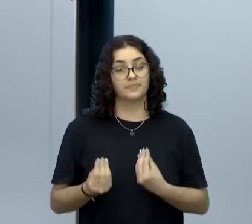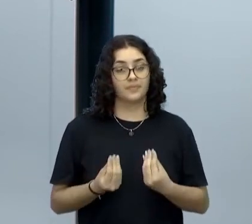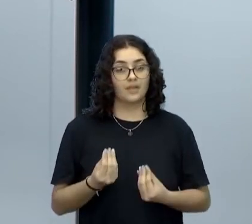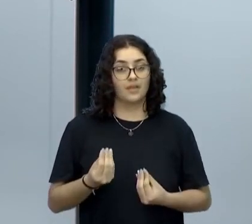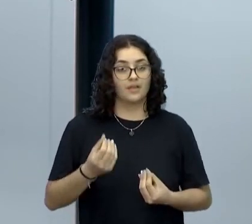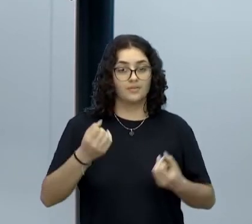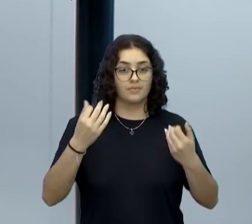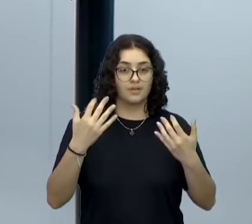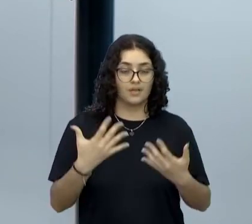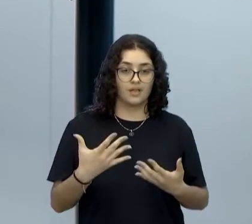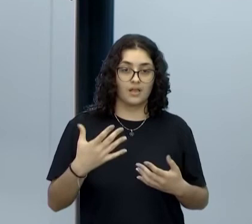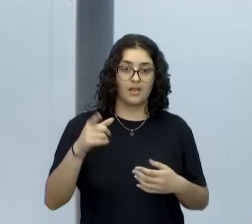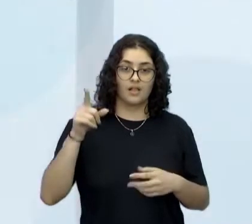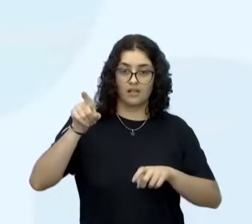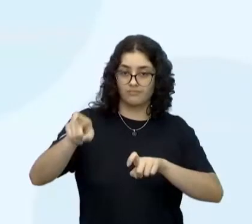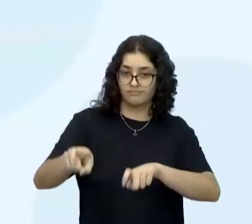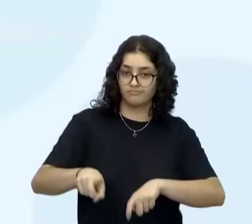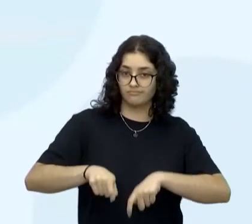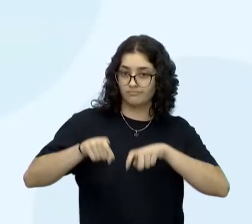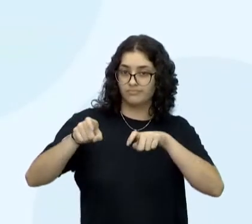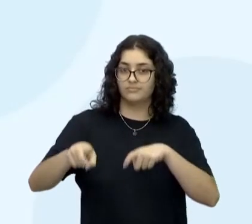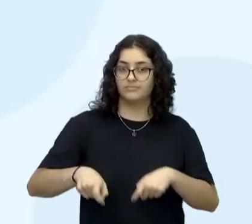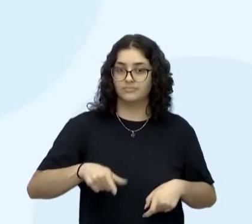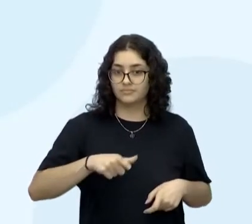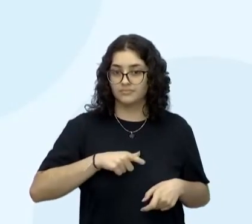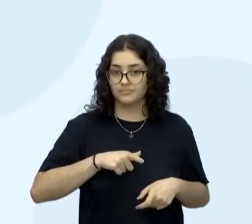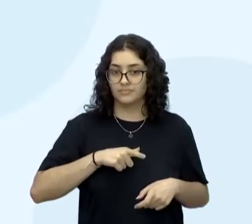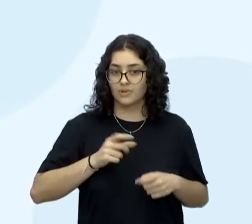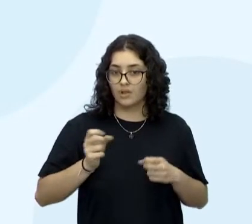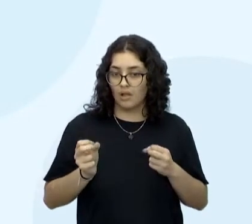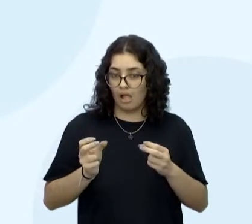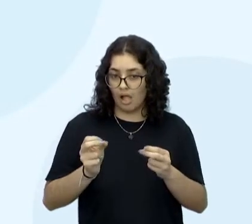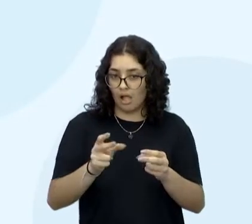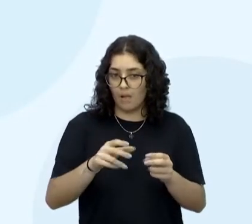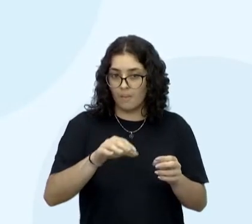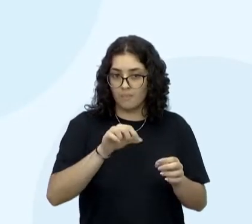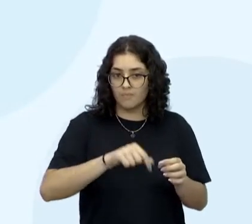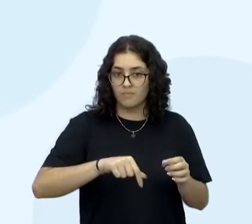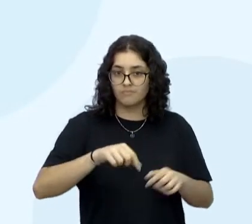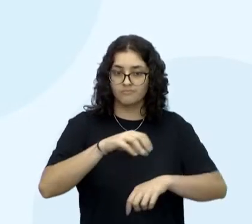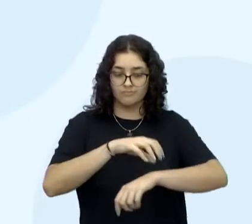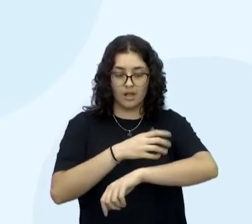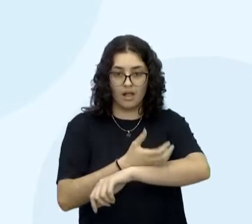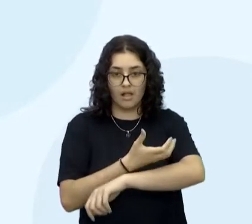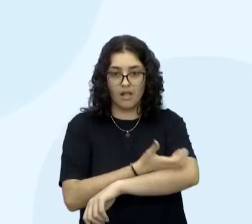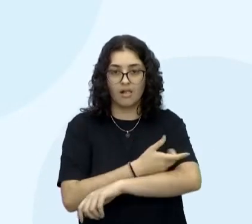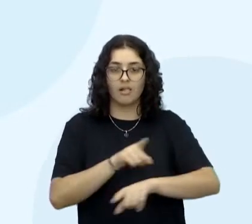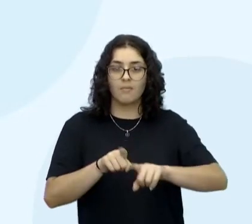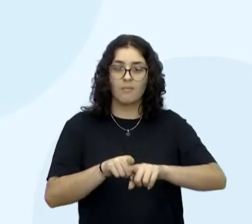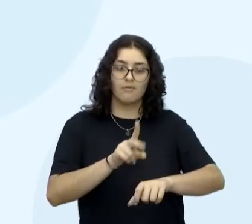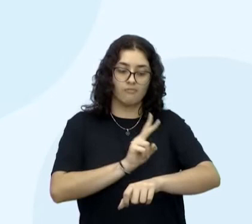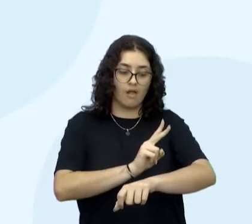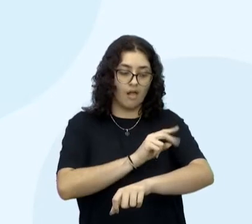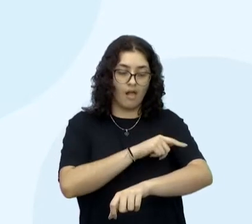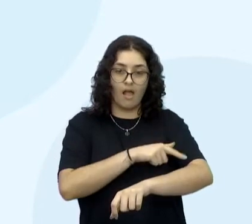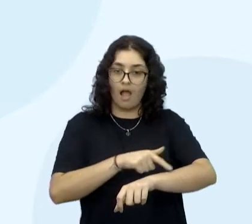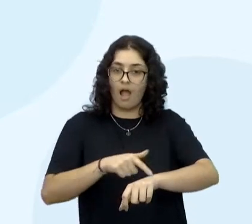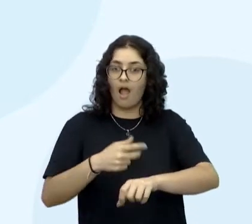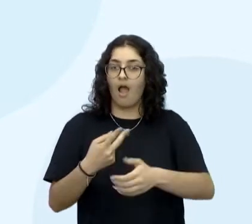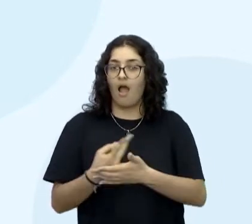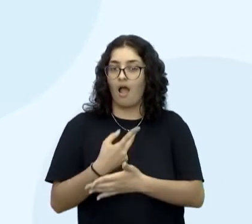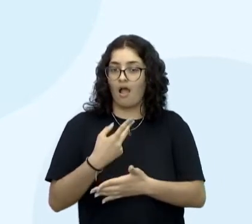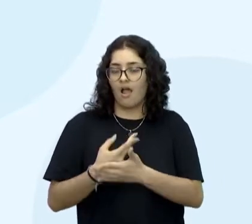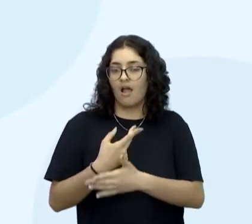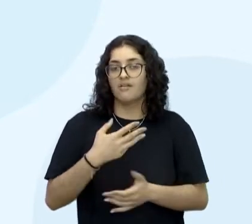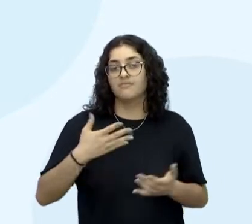fala no meio rural, a gente tem o uso de agrotóxicos e adubação incorreta nas áreas rurais. Por